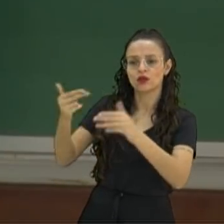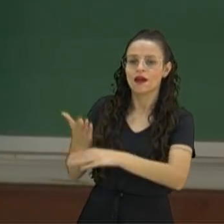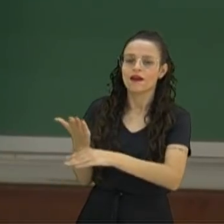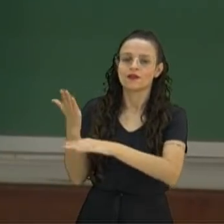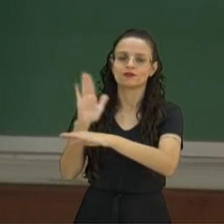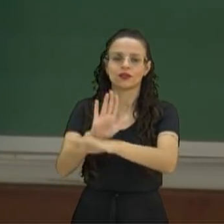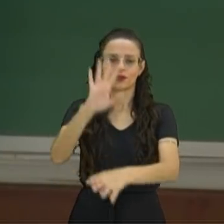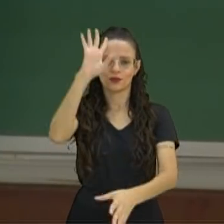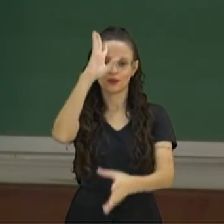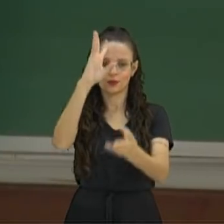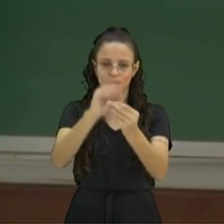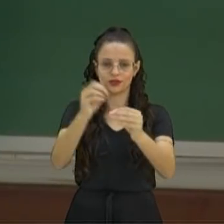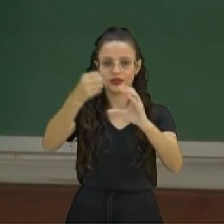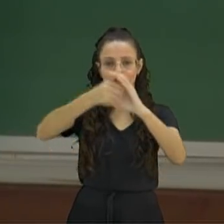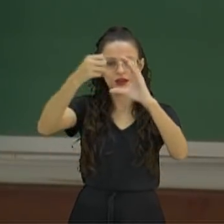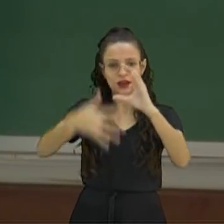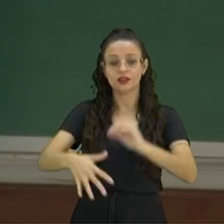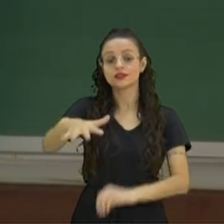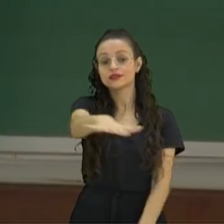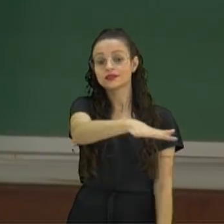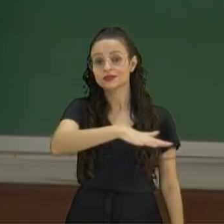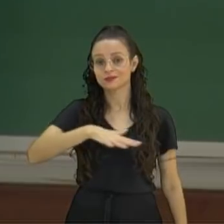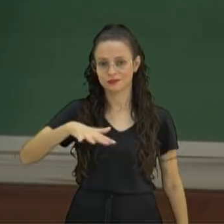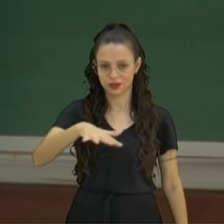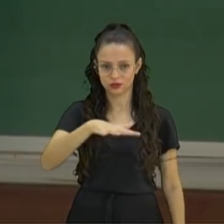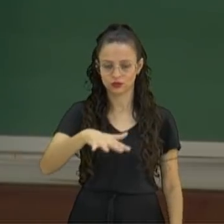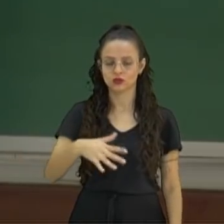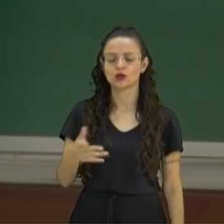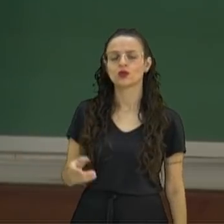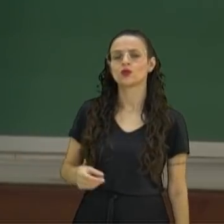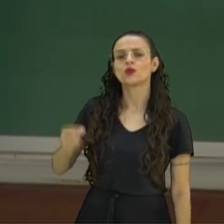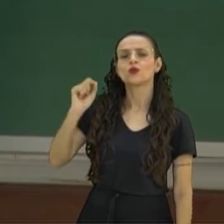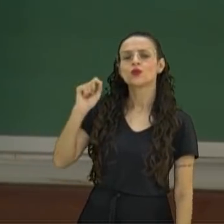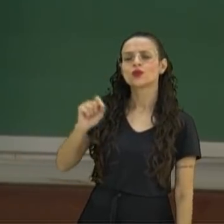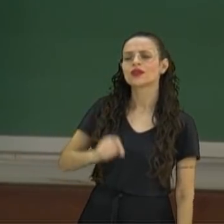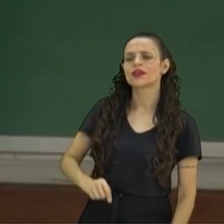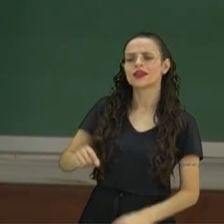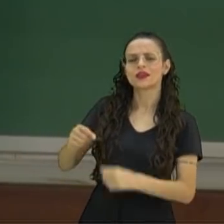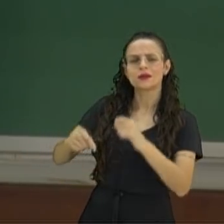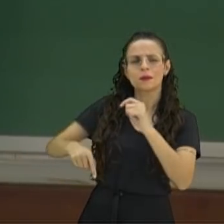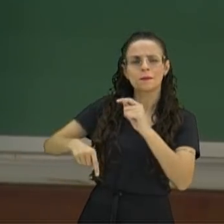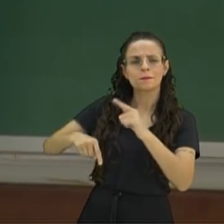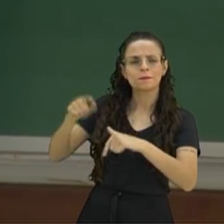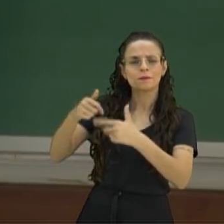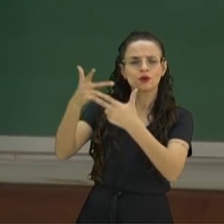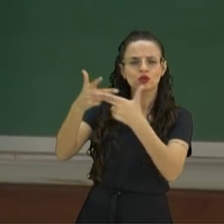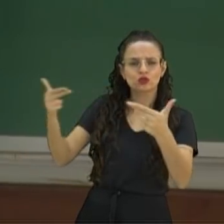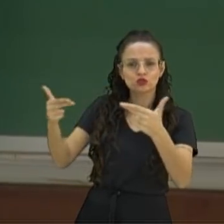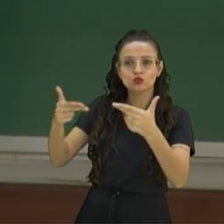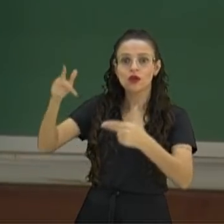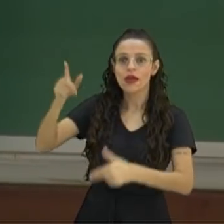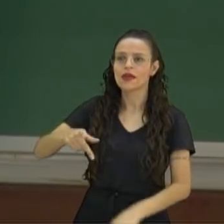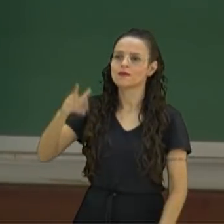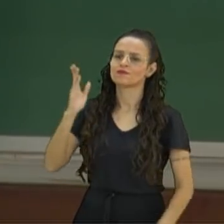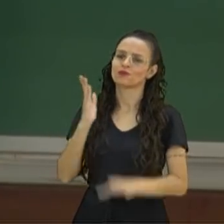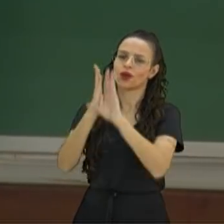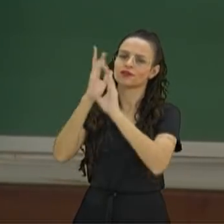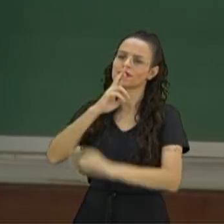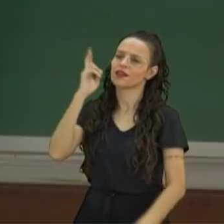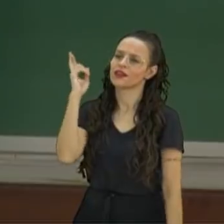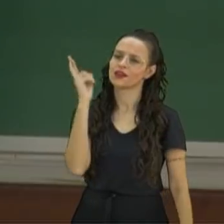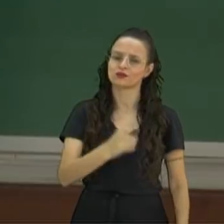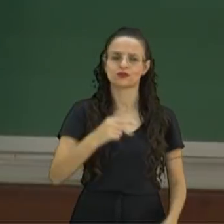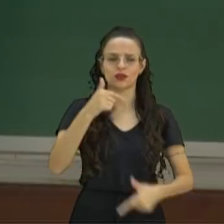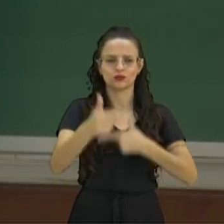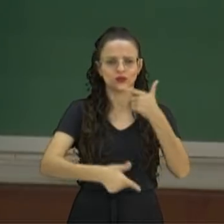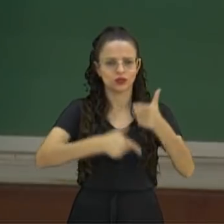compreensão das características do espaço geográfico. Os produtos são o resultado do trabalho da cartografia e que